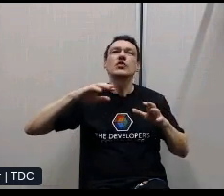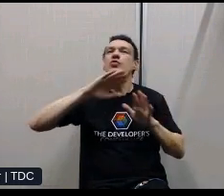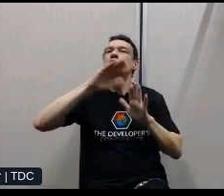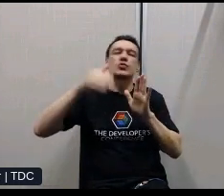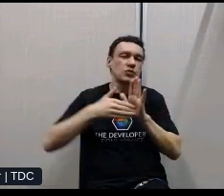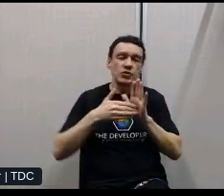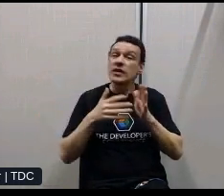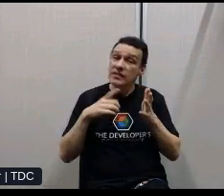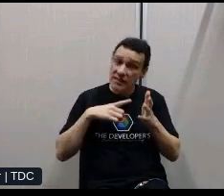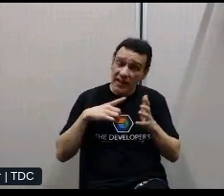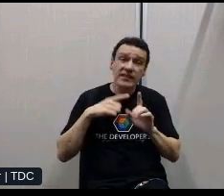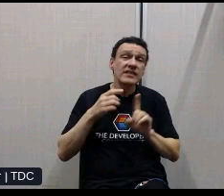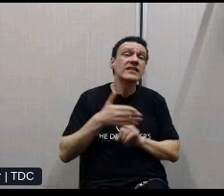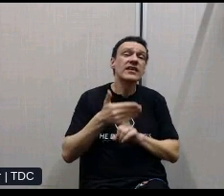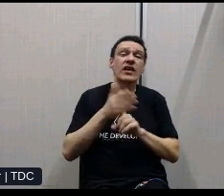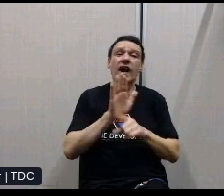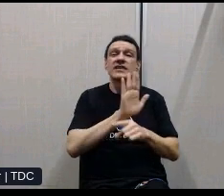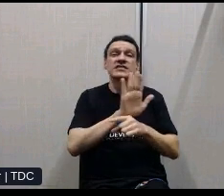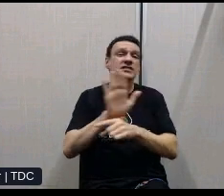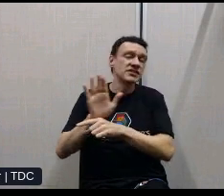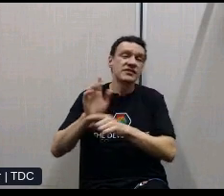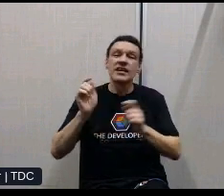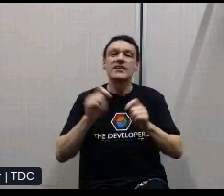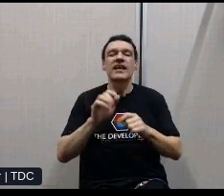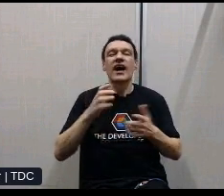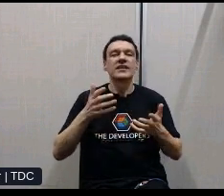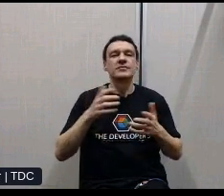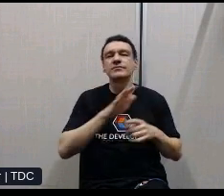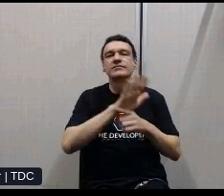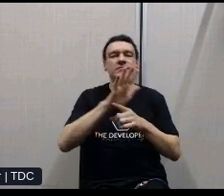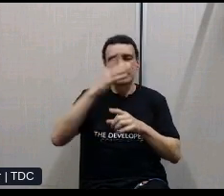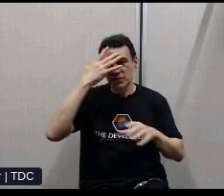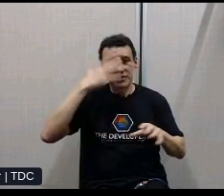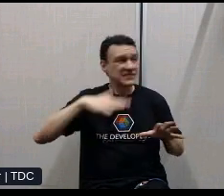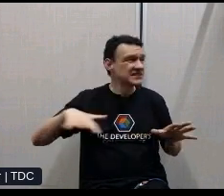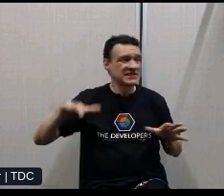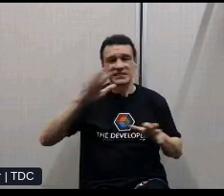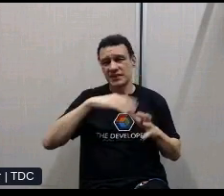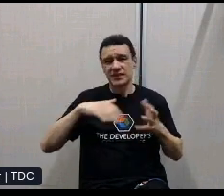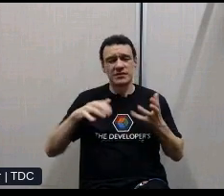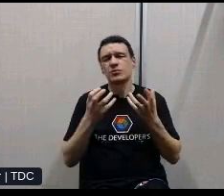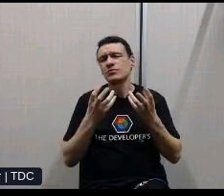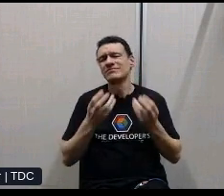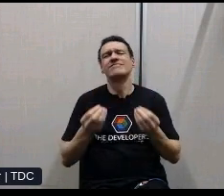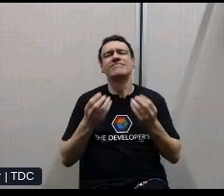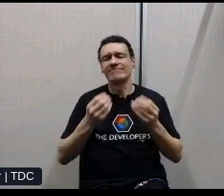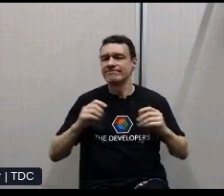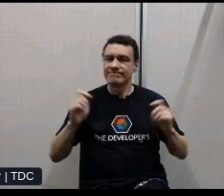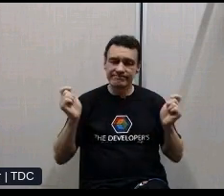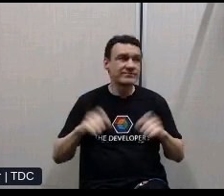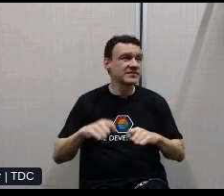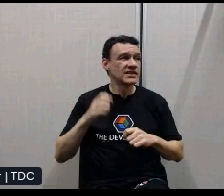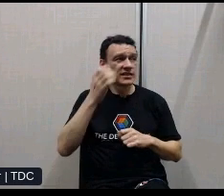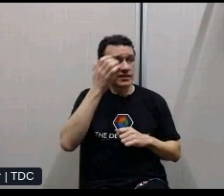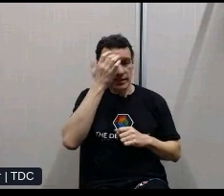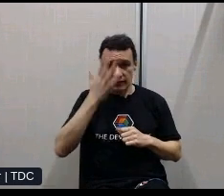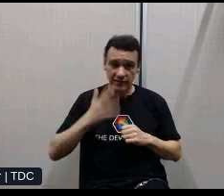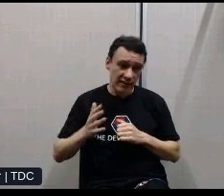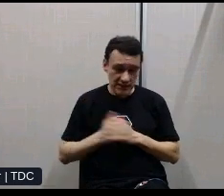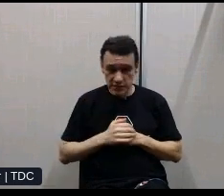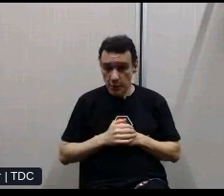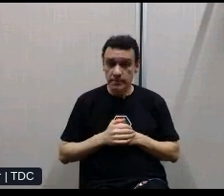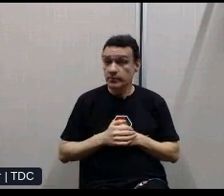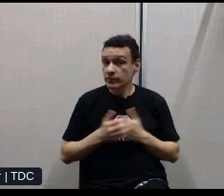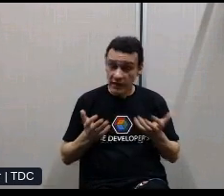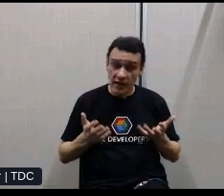o quanto isso pode facilitar, e no nosso momento, né, que vivenciamos um alto impacto